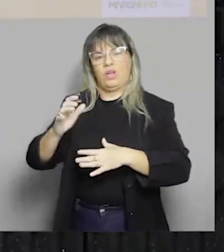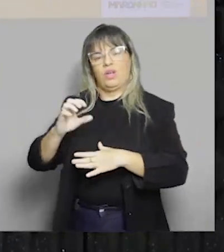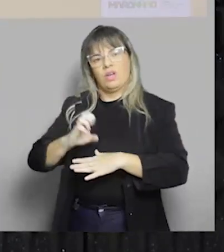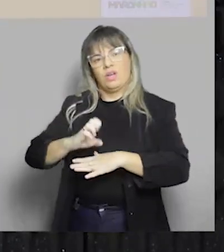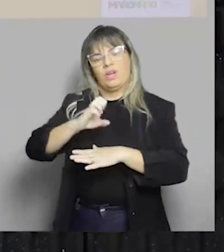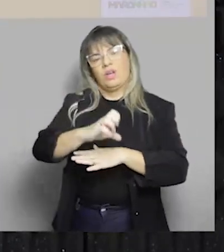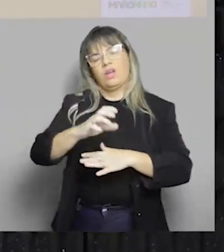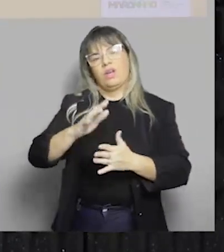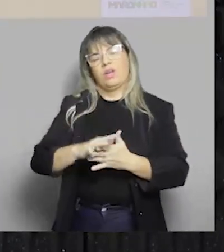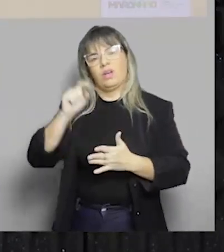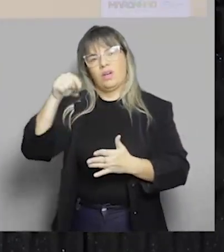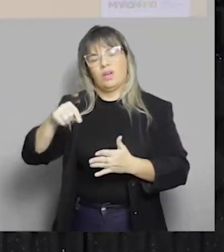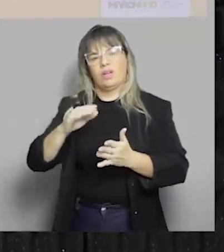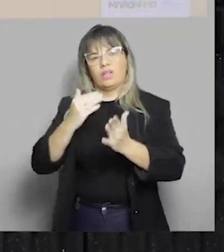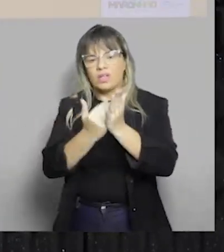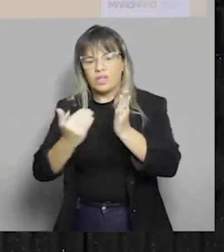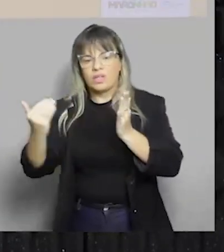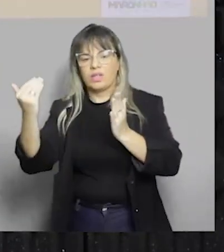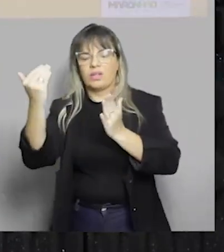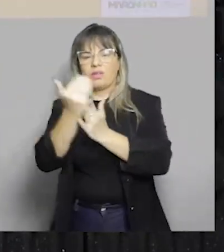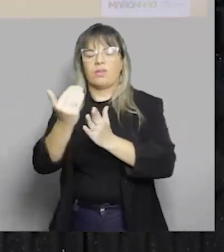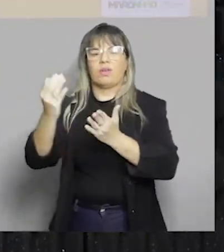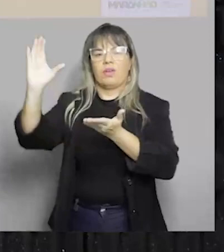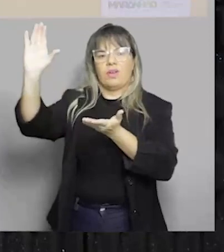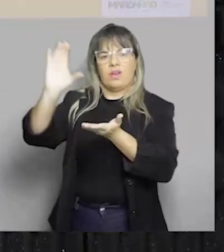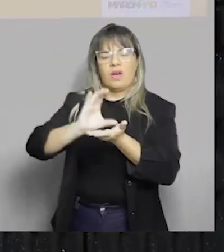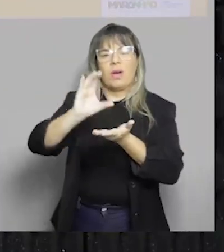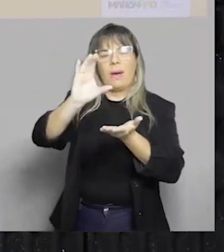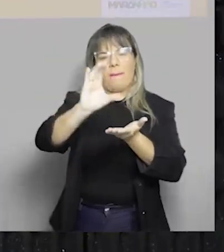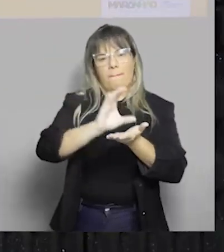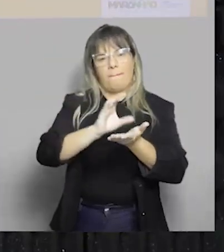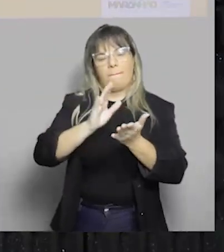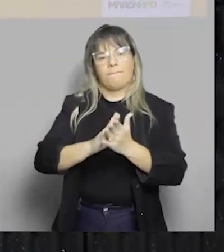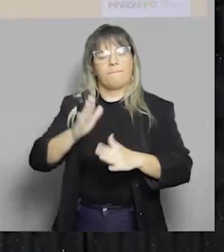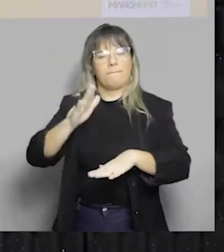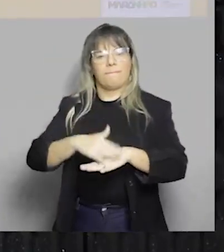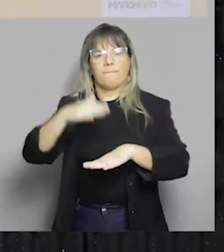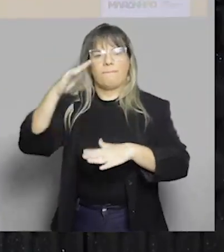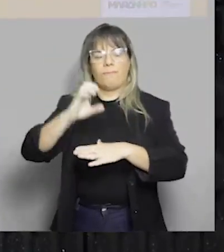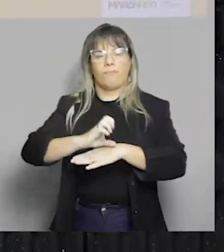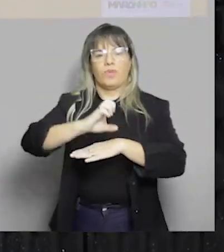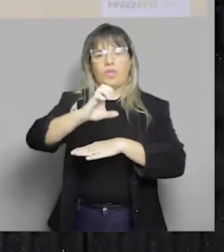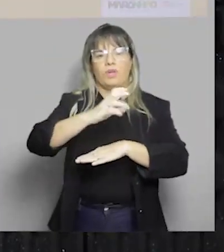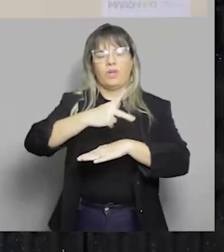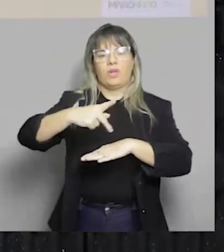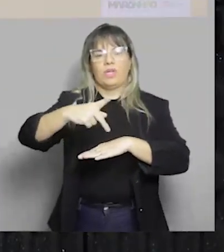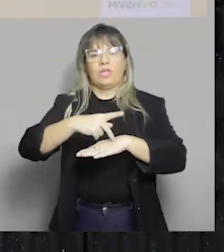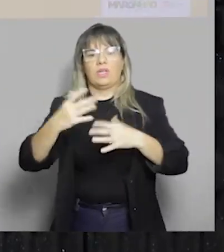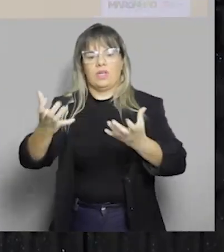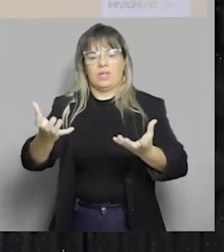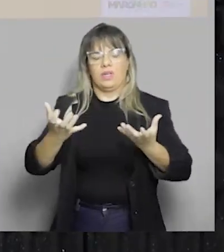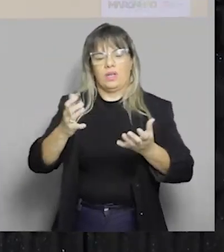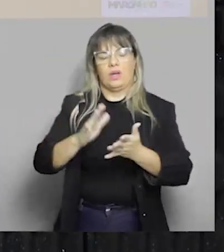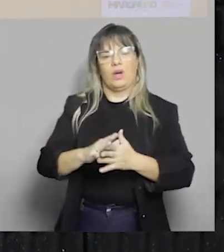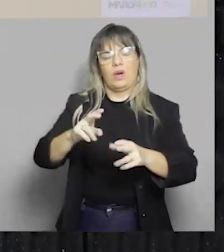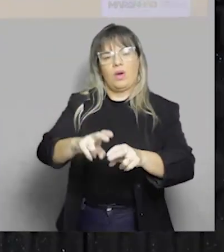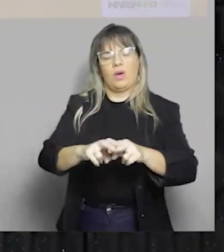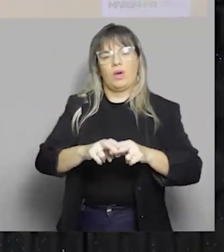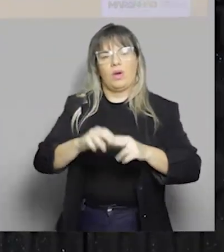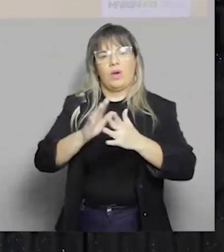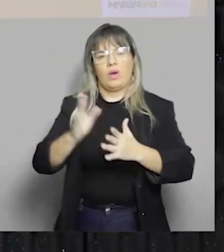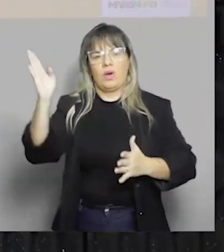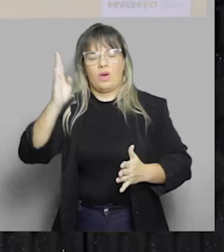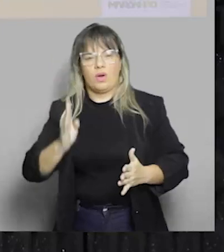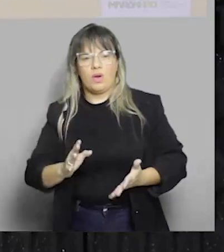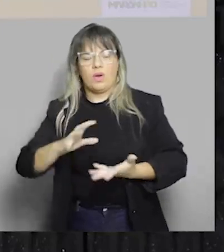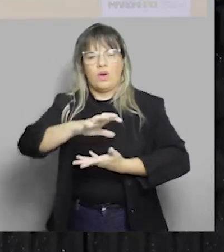produzir aquele que gera mais lucro, principalmente que é mais requisitado pelo mercado externo. É por isso que no Brasil, a Revolução Verde, quando chega